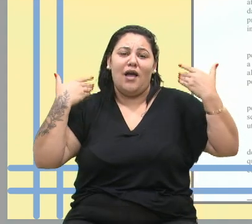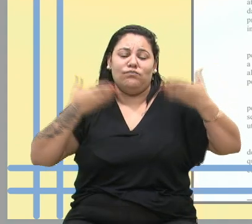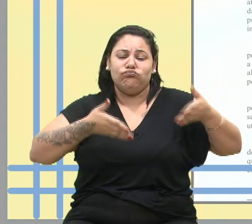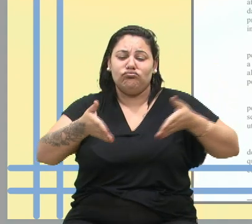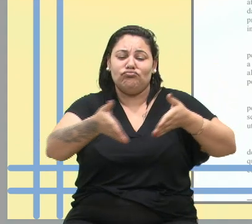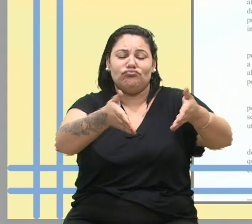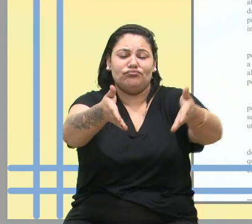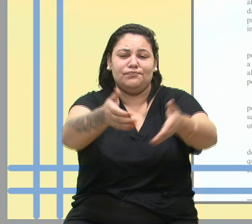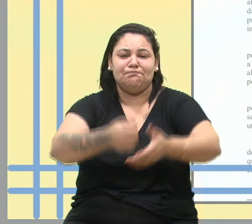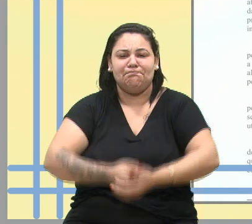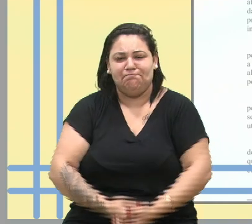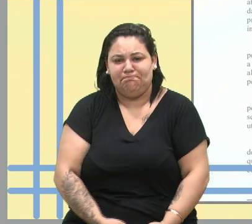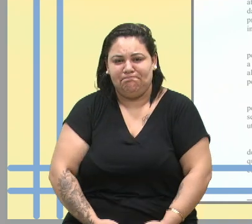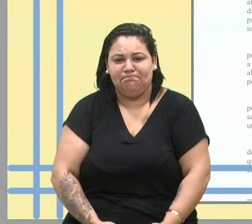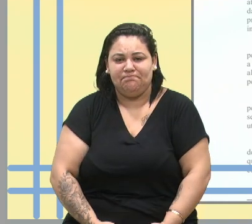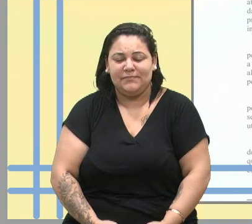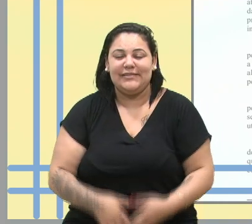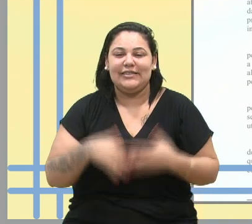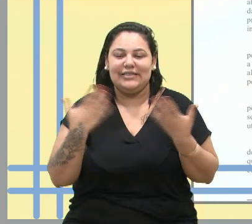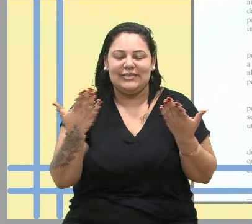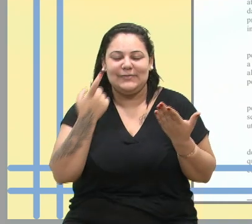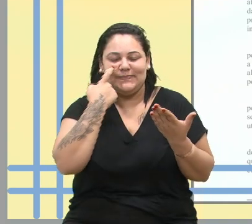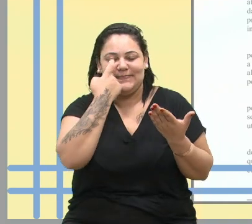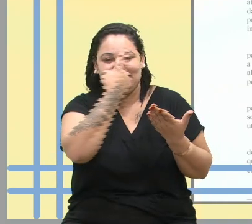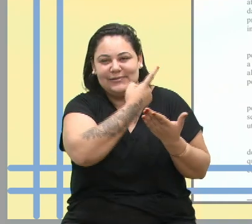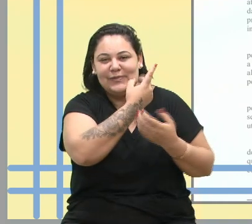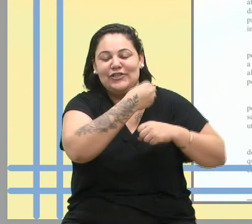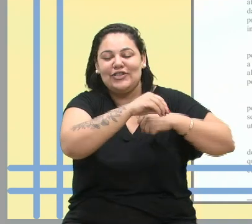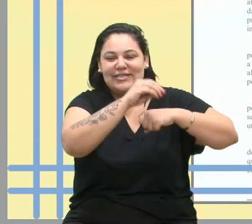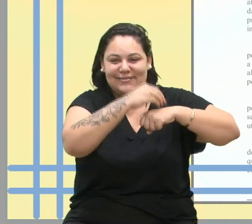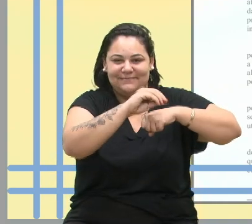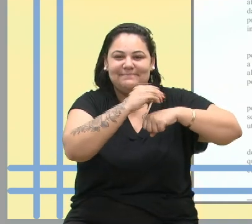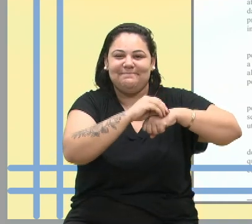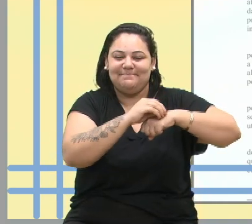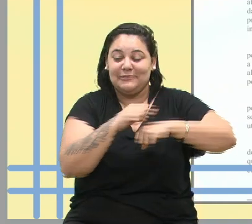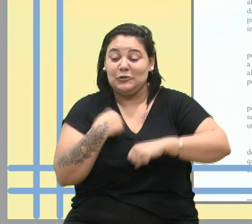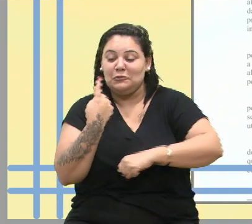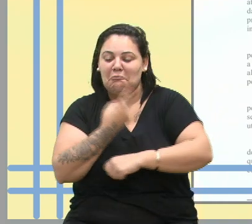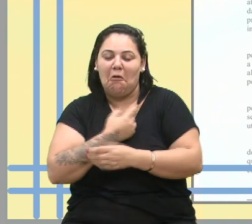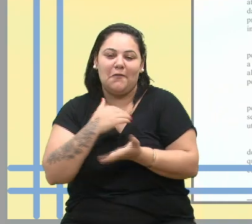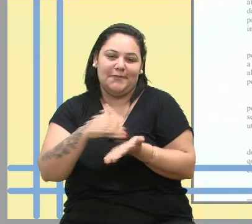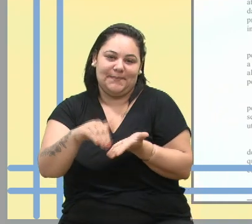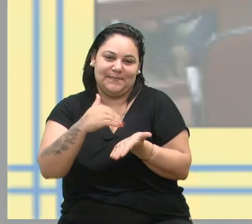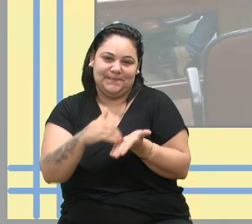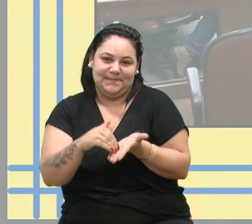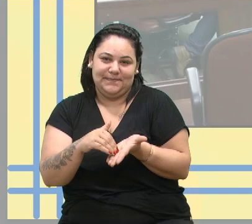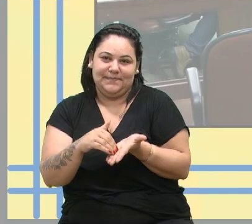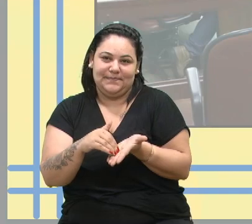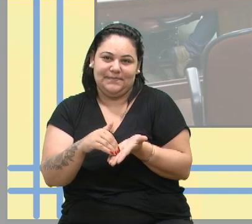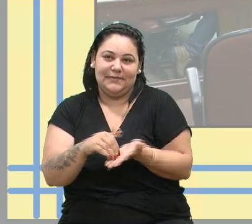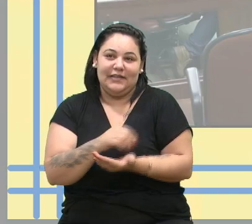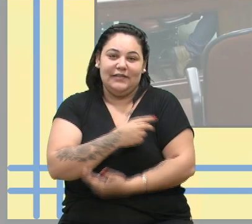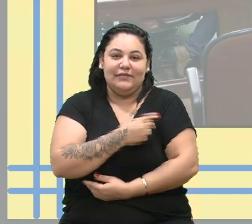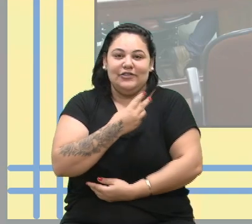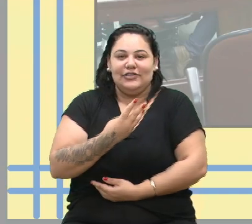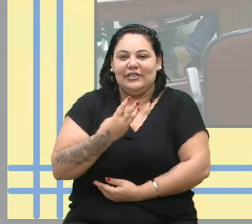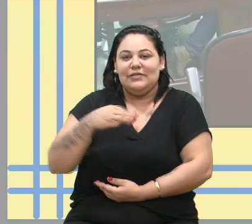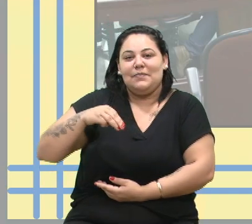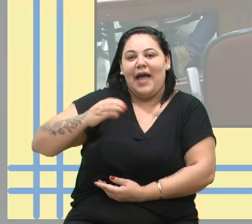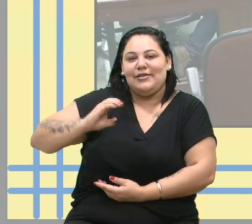passeio público. Então está aí uma indicação do nosso gabinete em 23 de